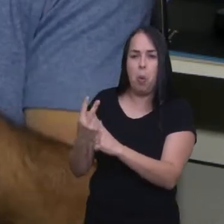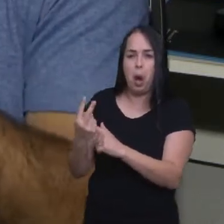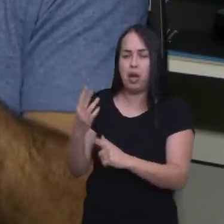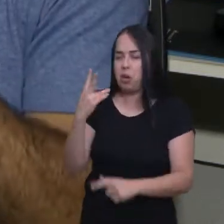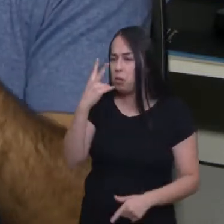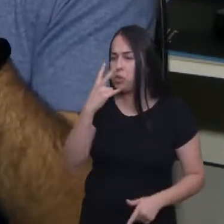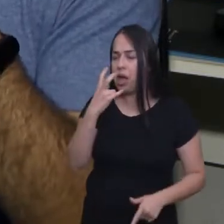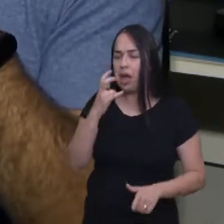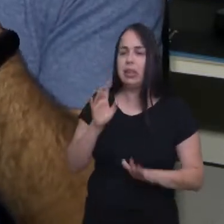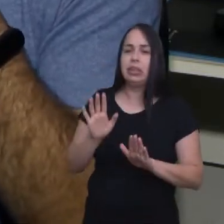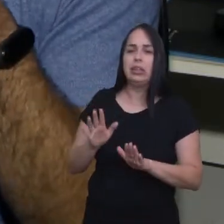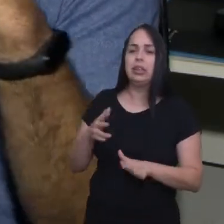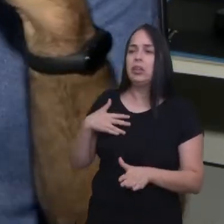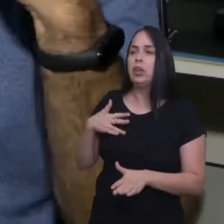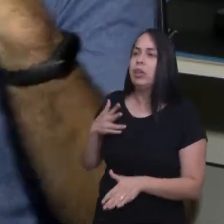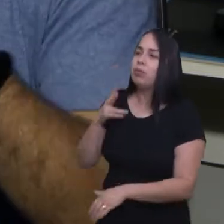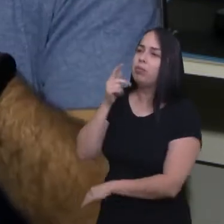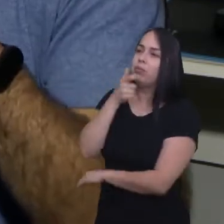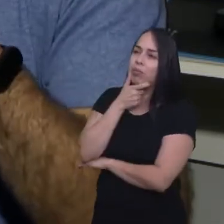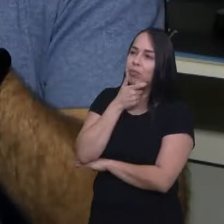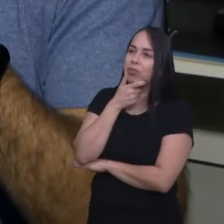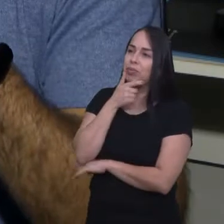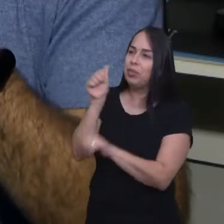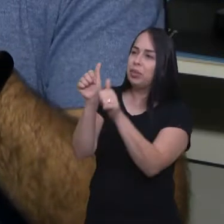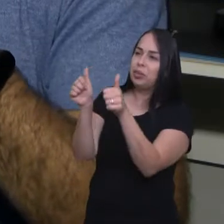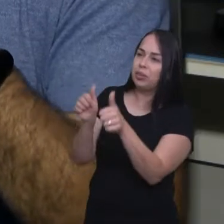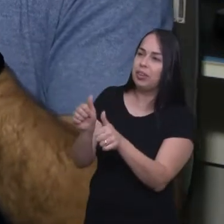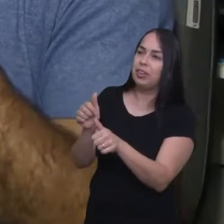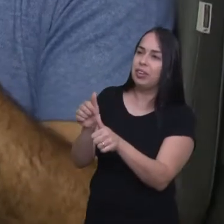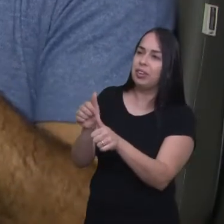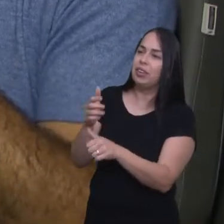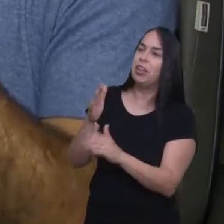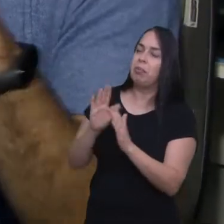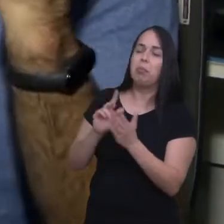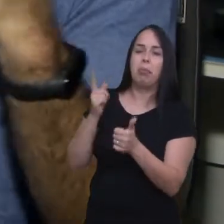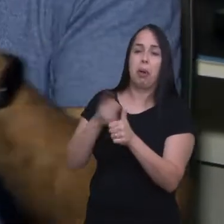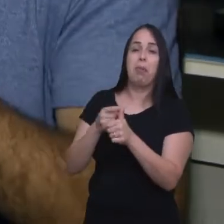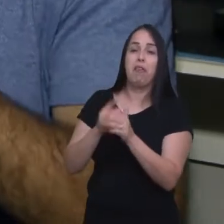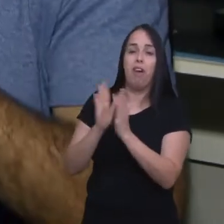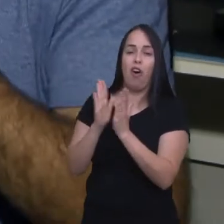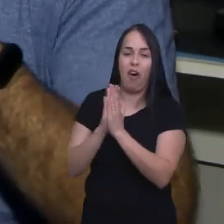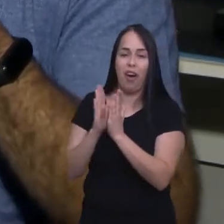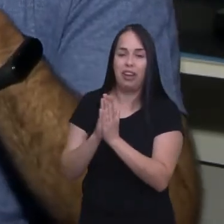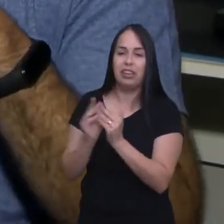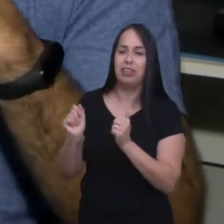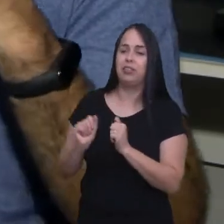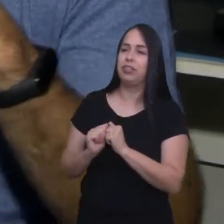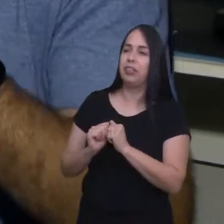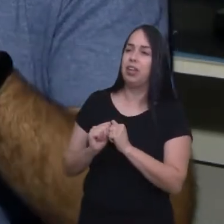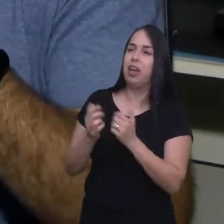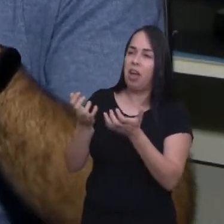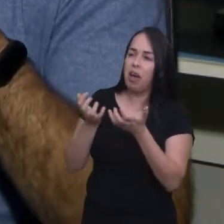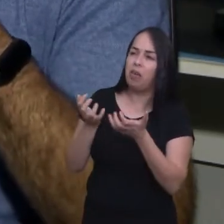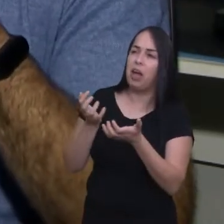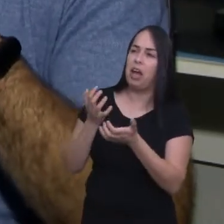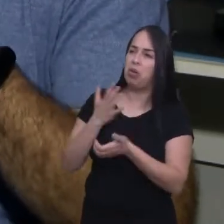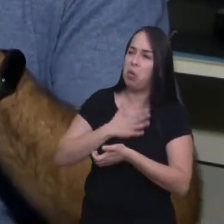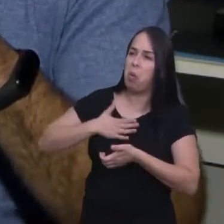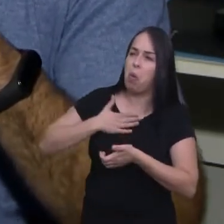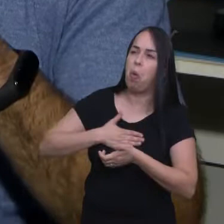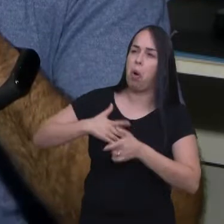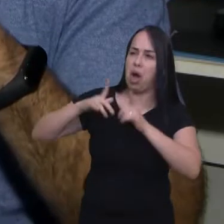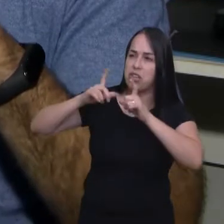E eu lembro direitinho que eu olhei para aquela imagem e falei, eu vou fazer uma oração, que eu quero me dar bem nessa área, eu gosto,